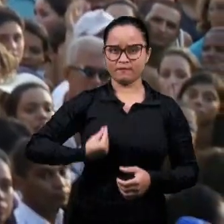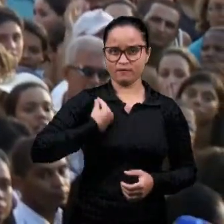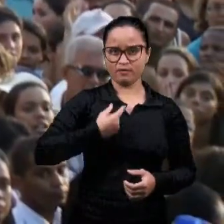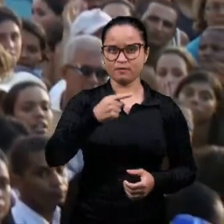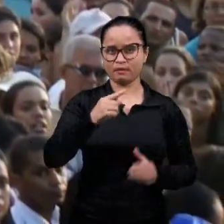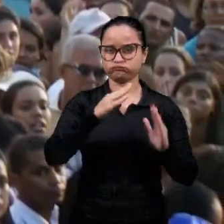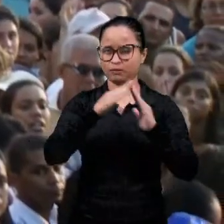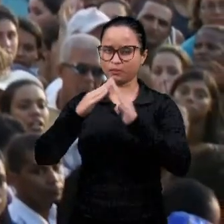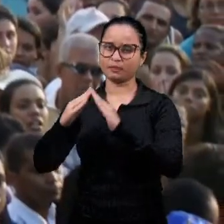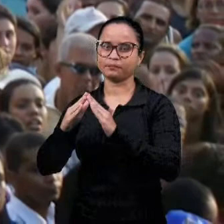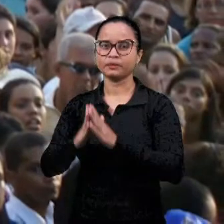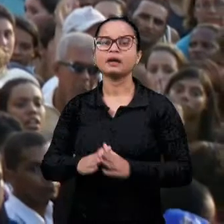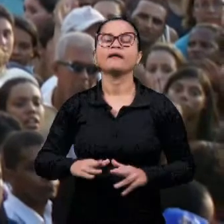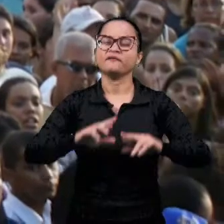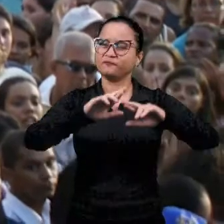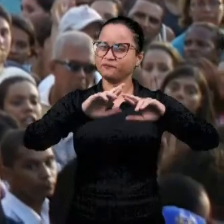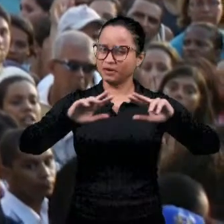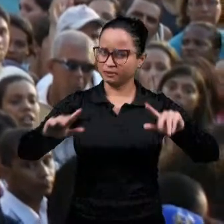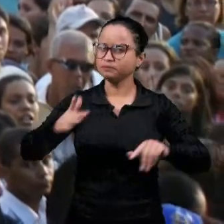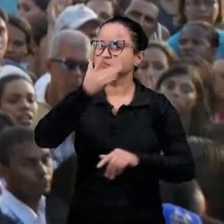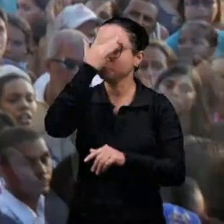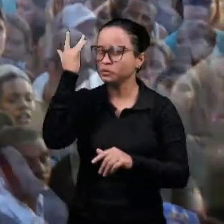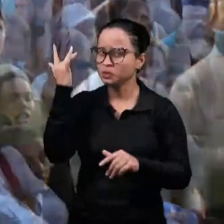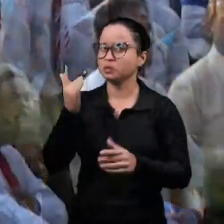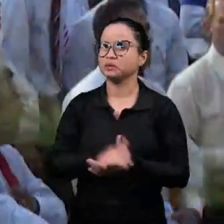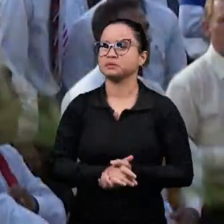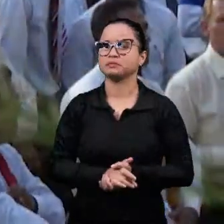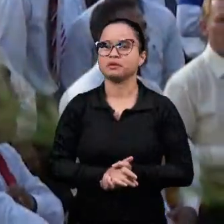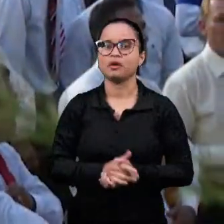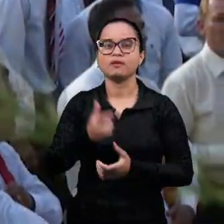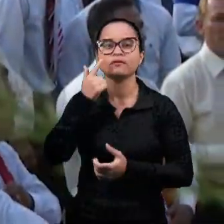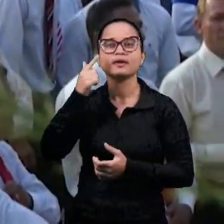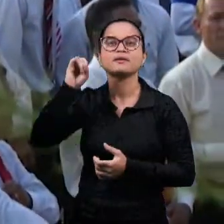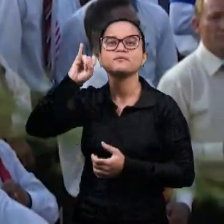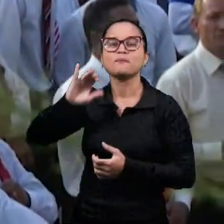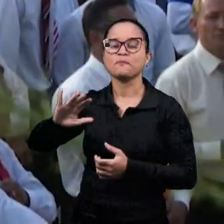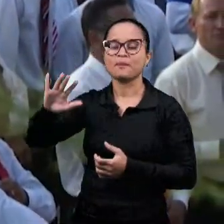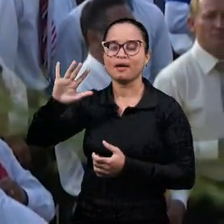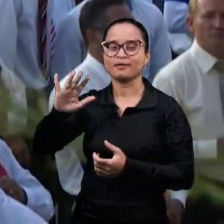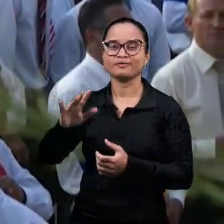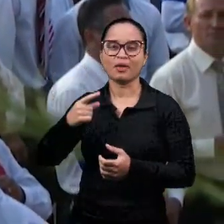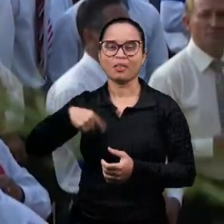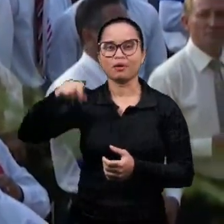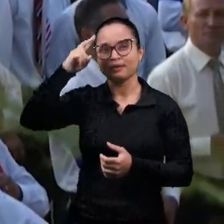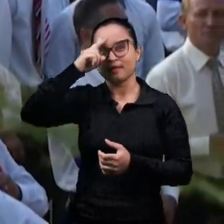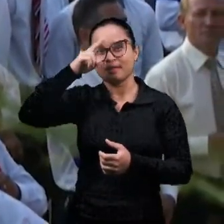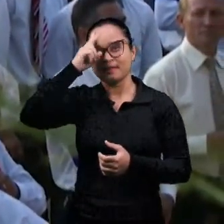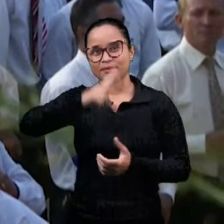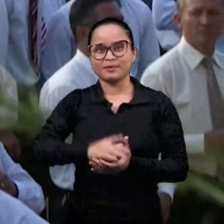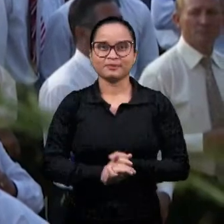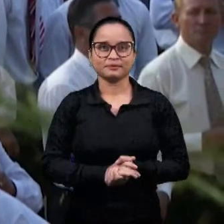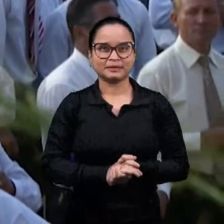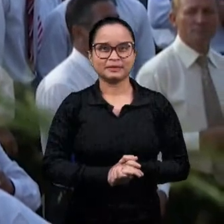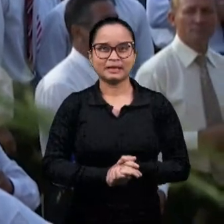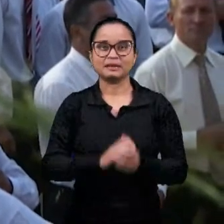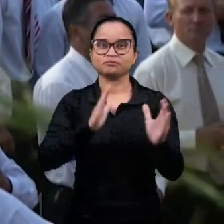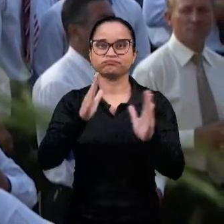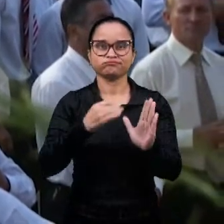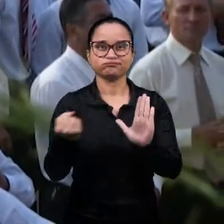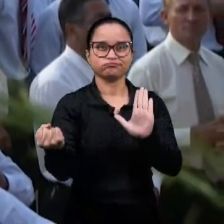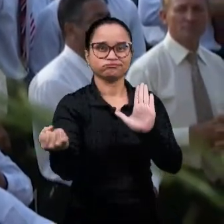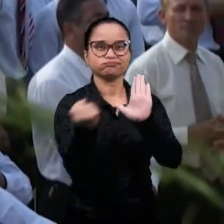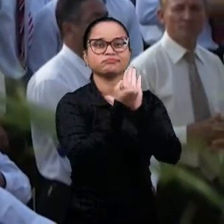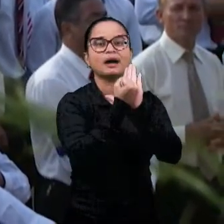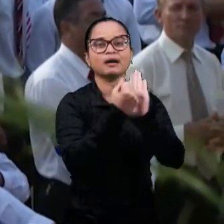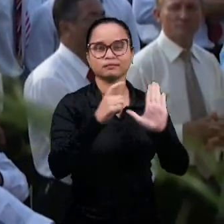gente. Muita gente. Essas imagens nos fazem lembrar daquele momento marcante na história da igreja.